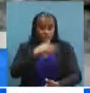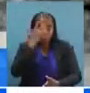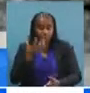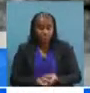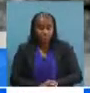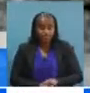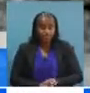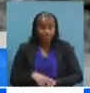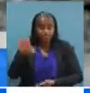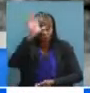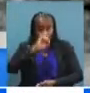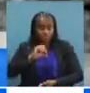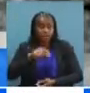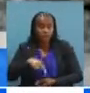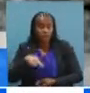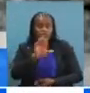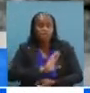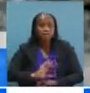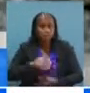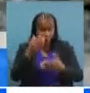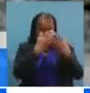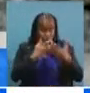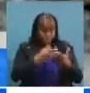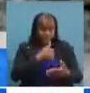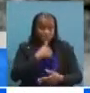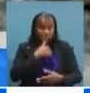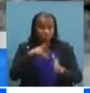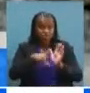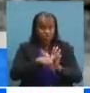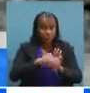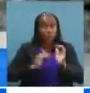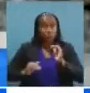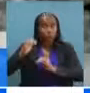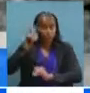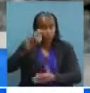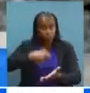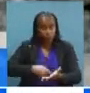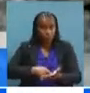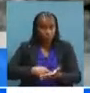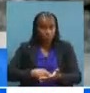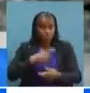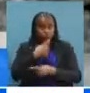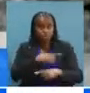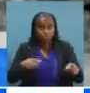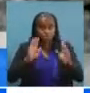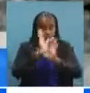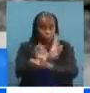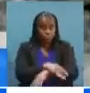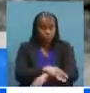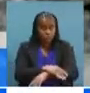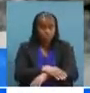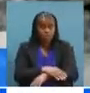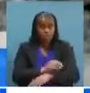nacionais o estudo recomenda medidas legislativas aumento de impostos e proibição de publicidade e de patrocínio é